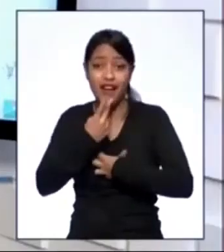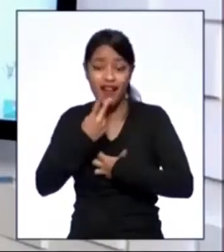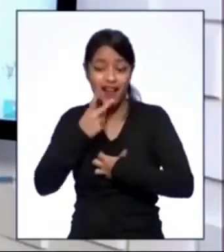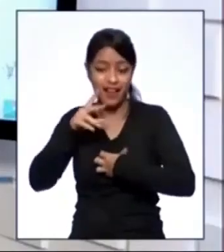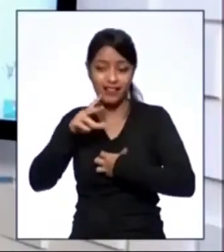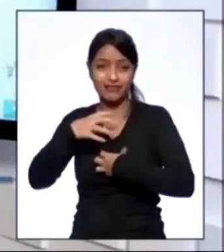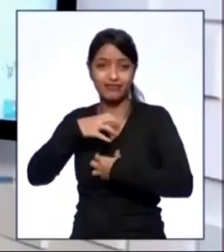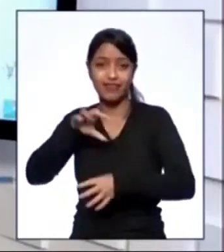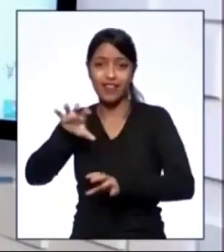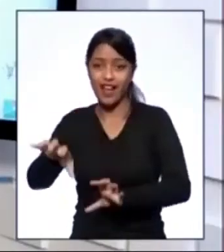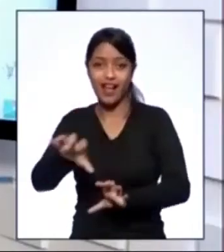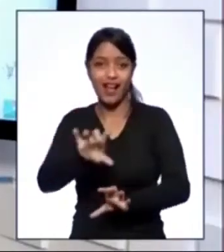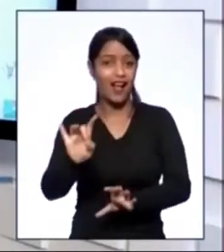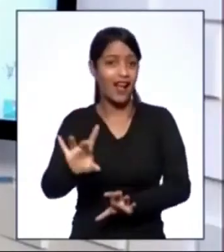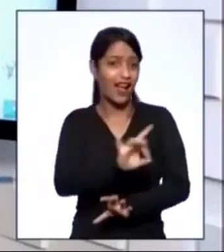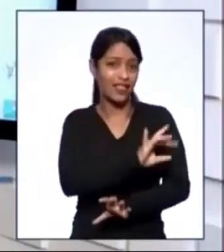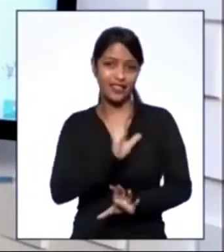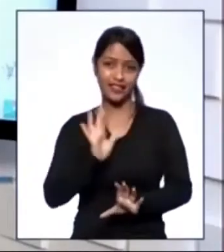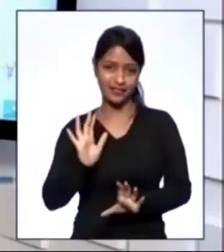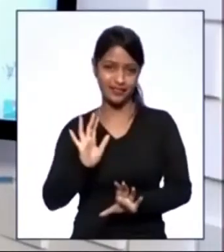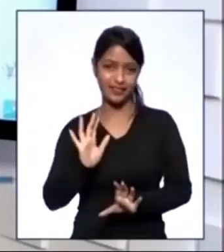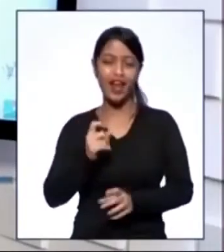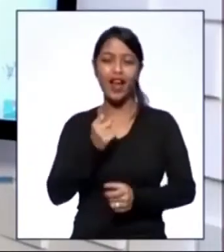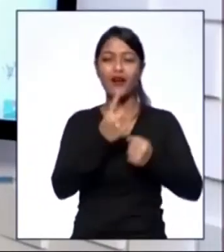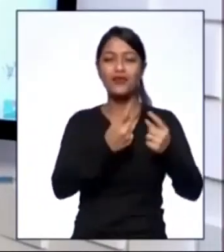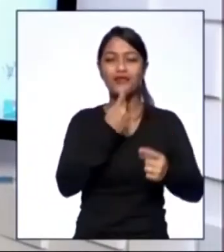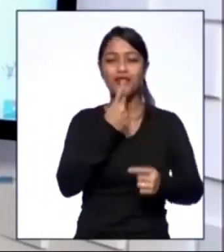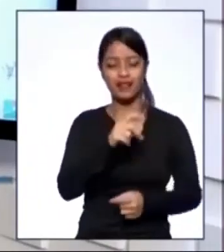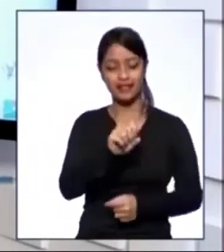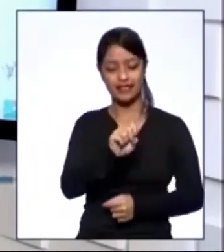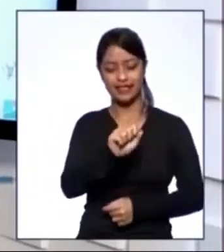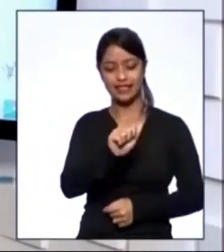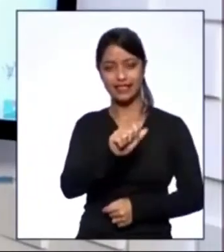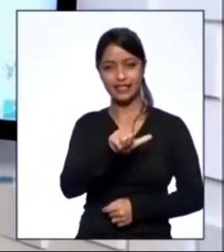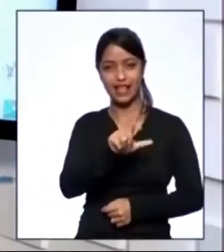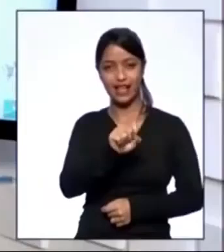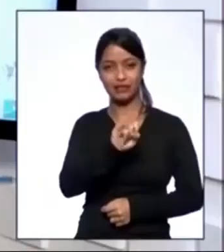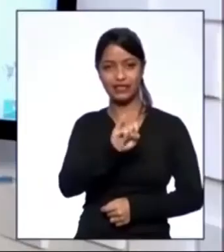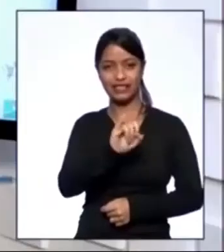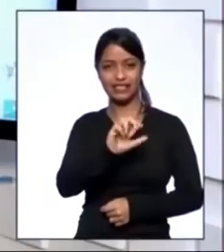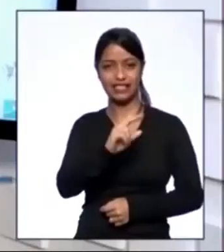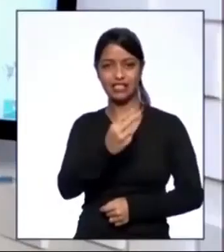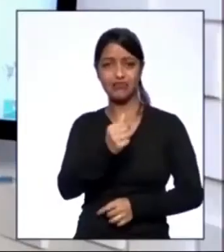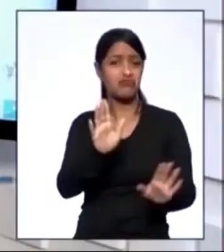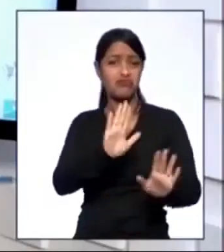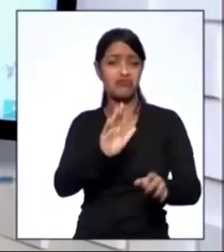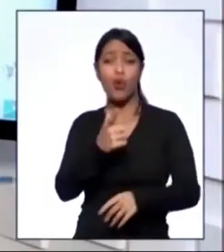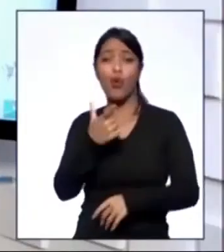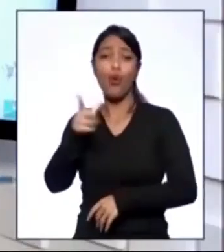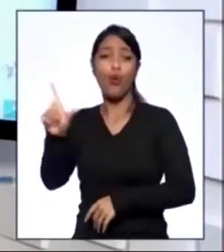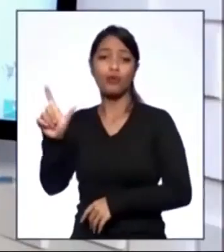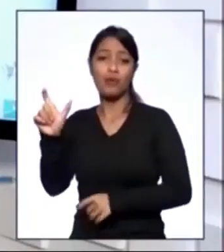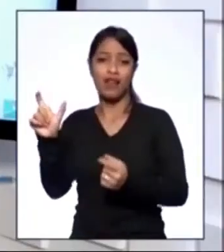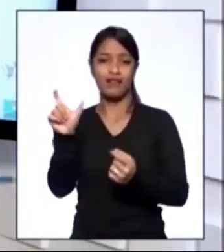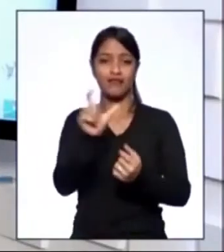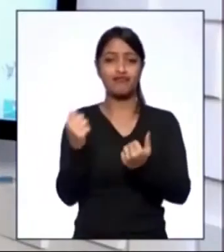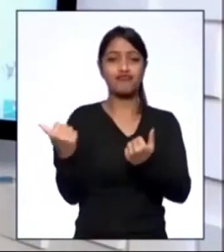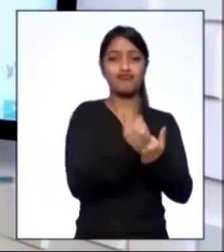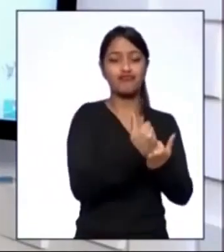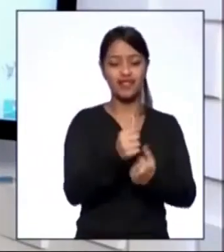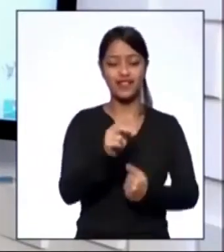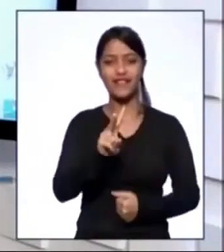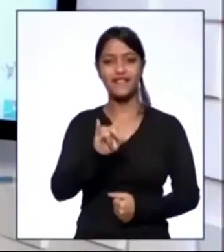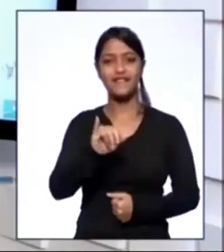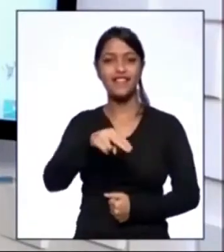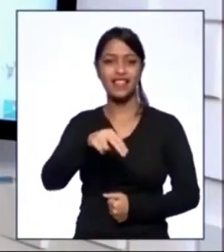e falar que salsicha é vina e falar, por exemplo, em Porto Alegre dizer que pão francês eles chamam